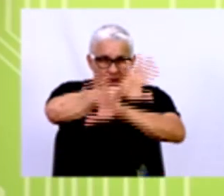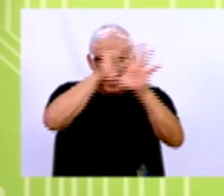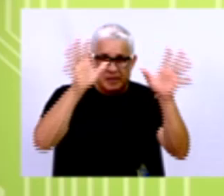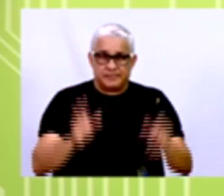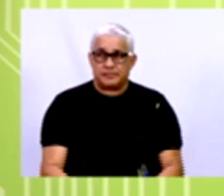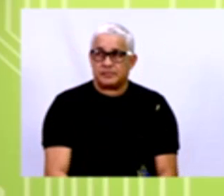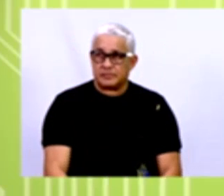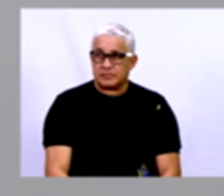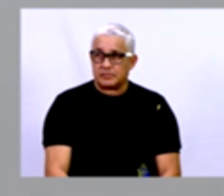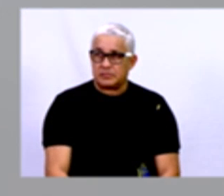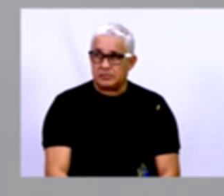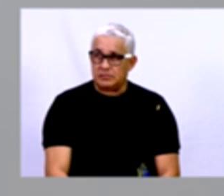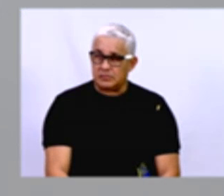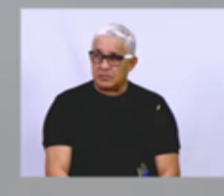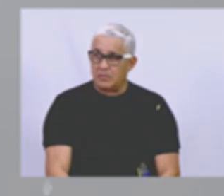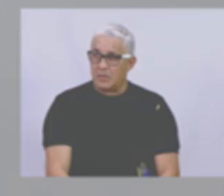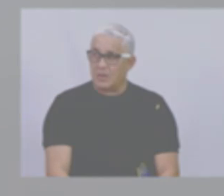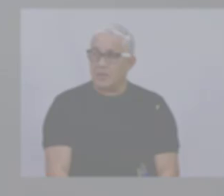lá?